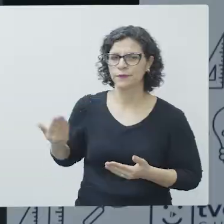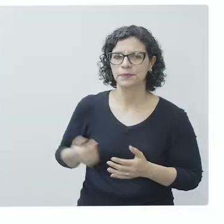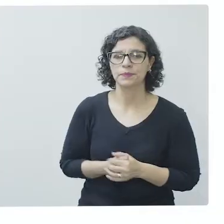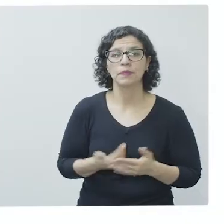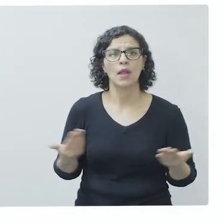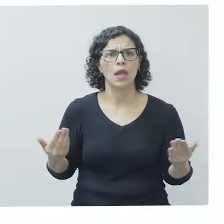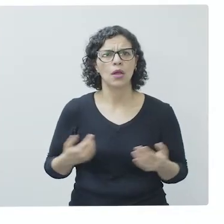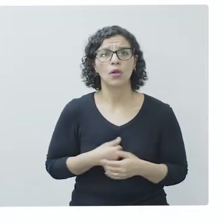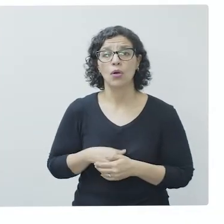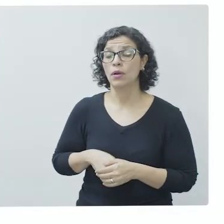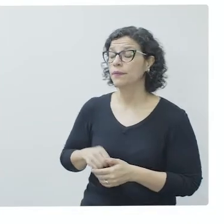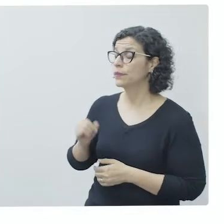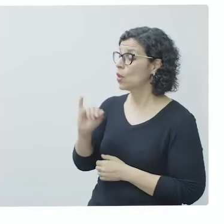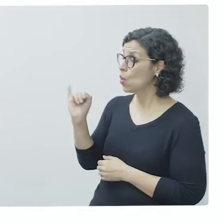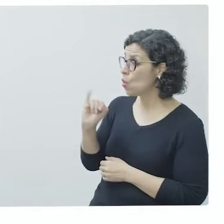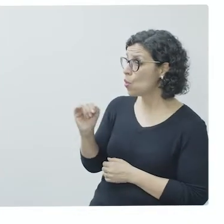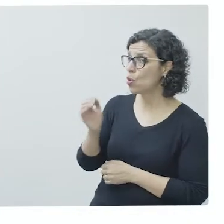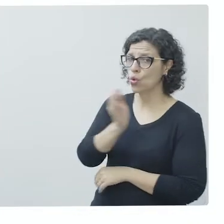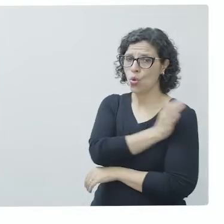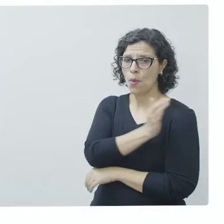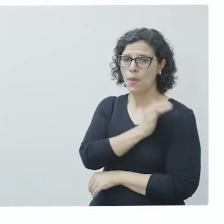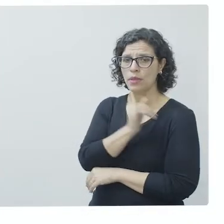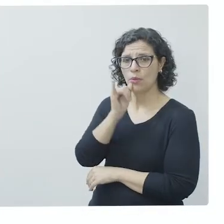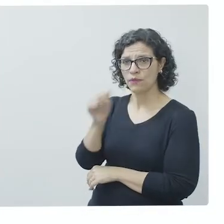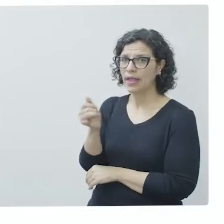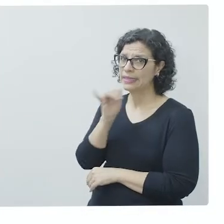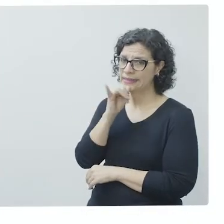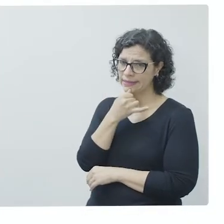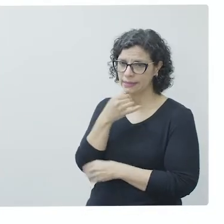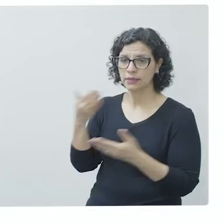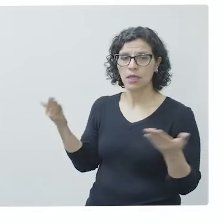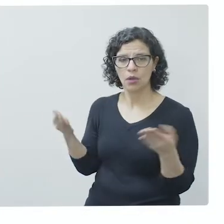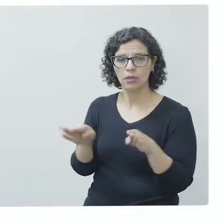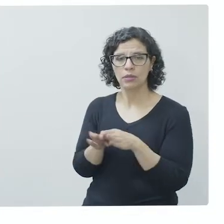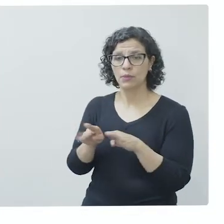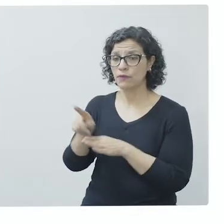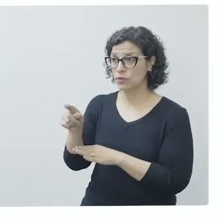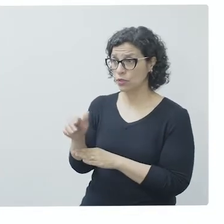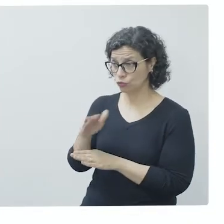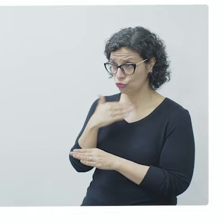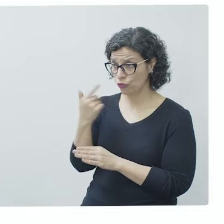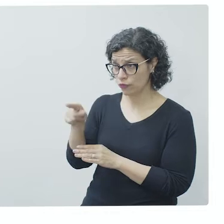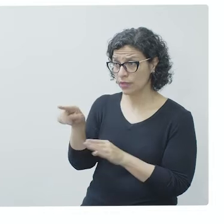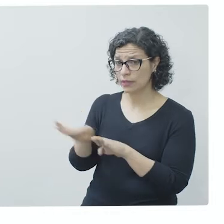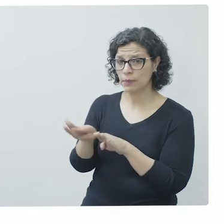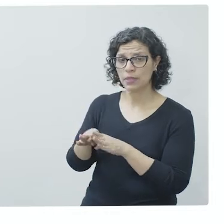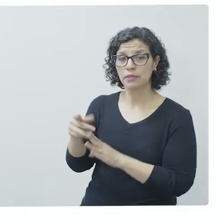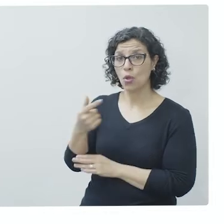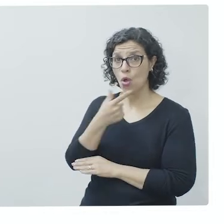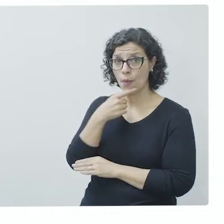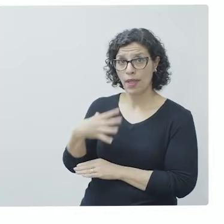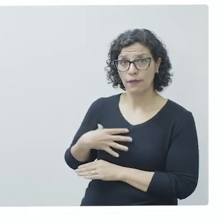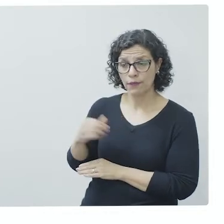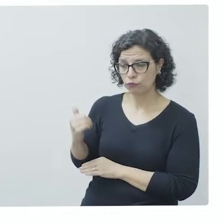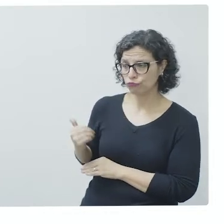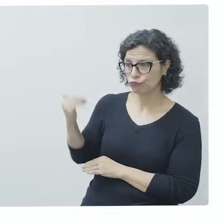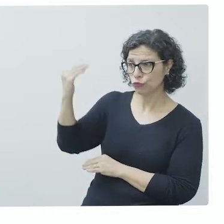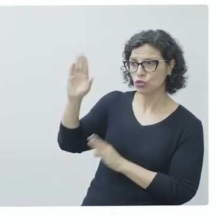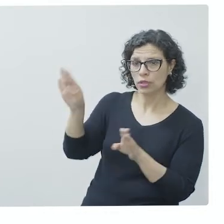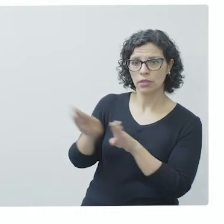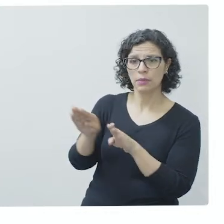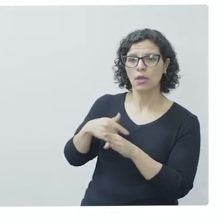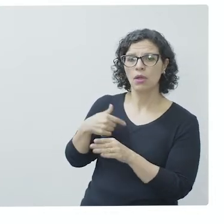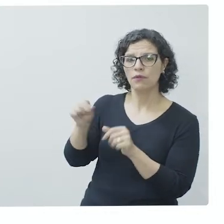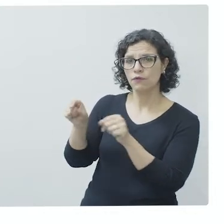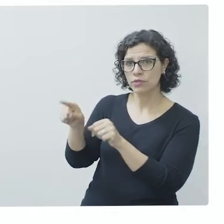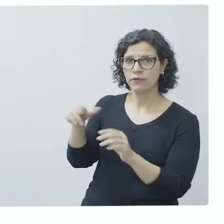só. Caro compadre, tenho uma notícia triste. Sua hora chegou. Seu filho já é homem feito. Estou